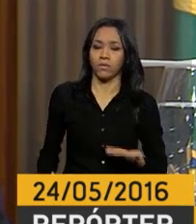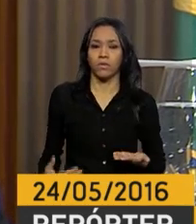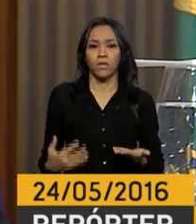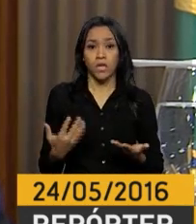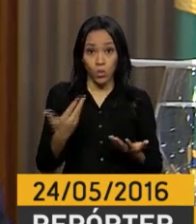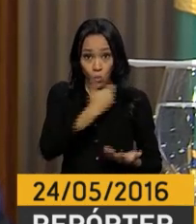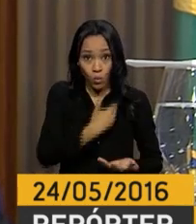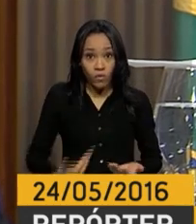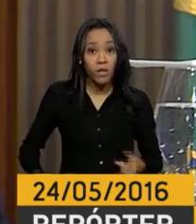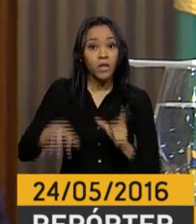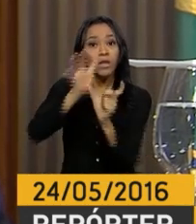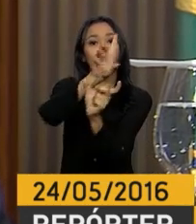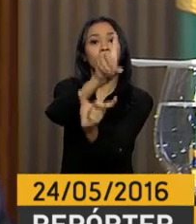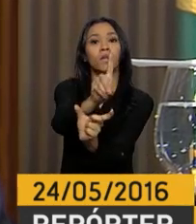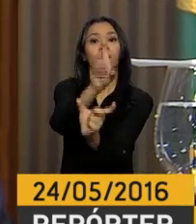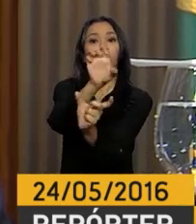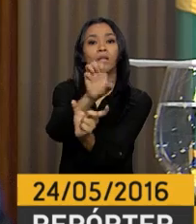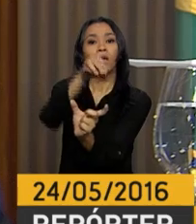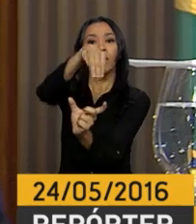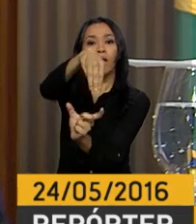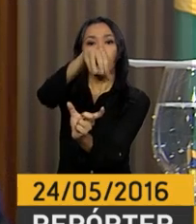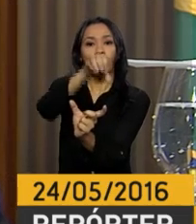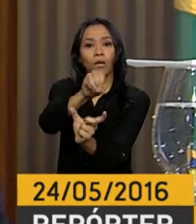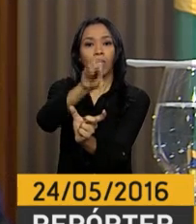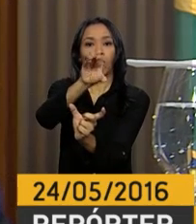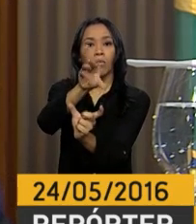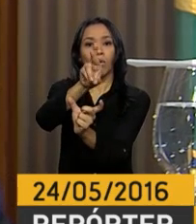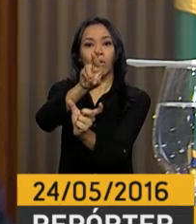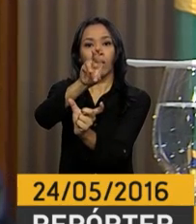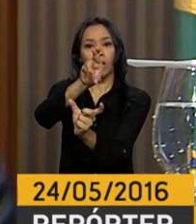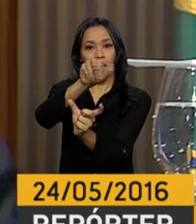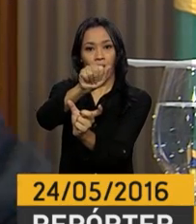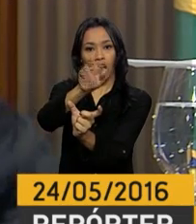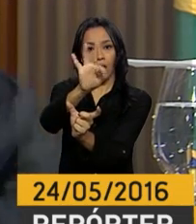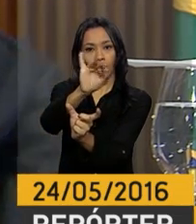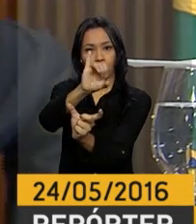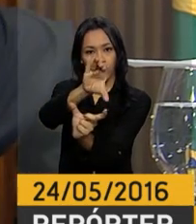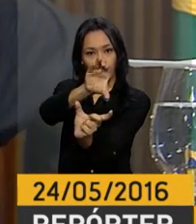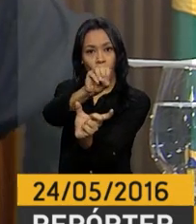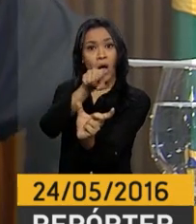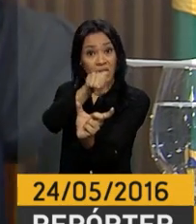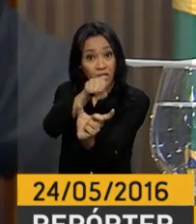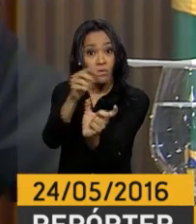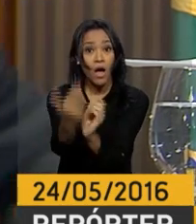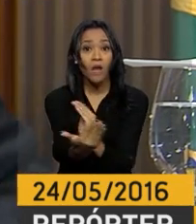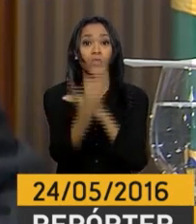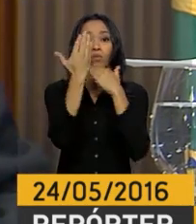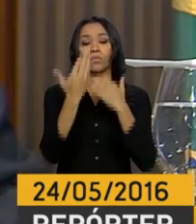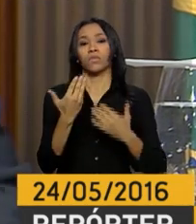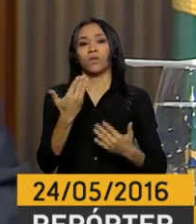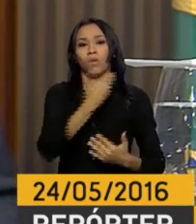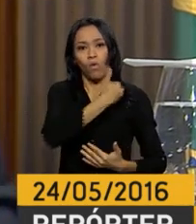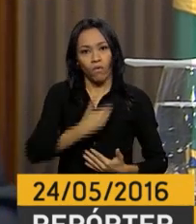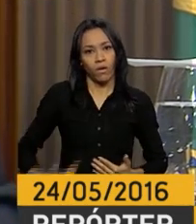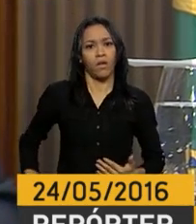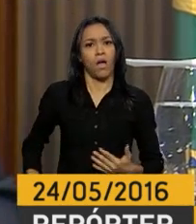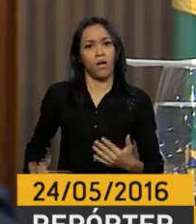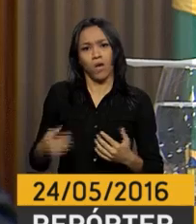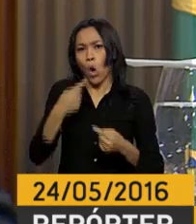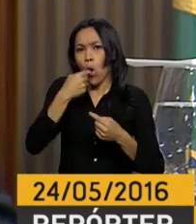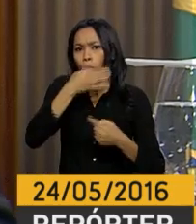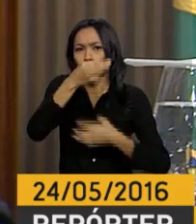democracias existe para ajudar a governar. Nós temos, na verdade, 2 momentos em qualquer